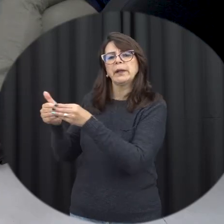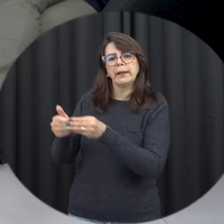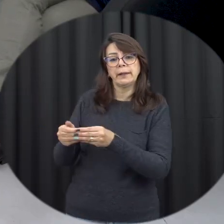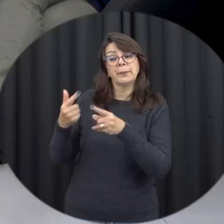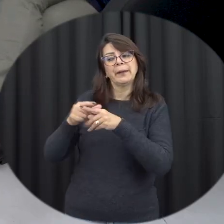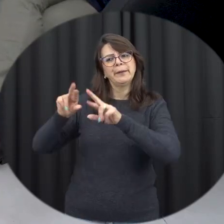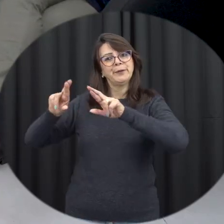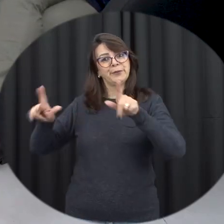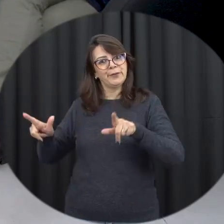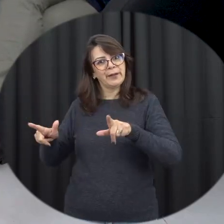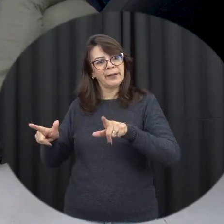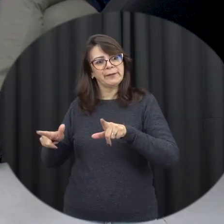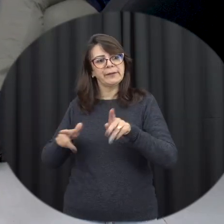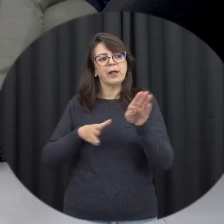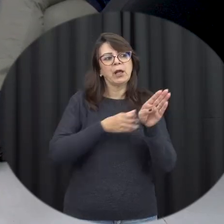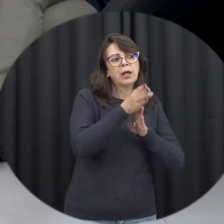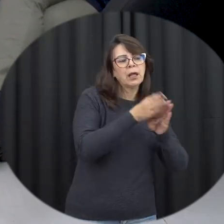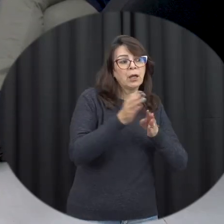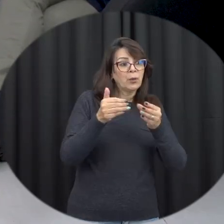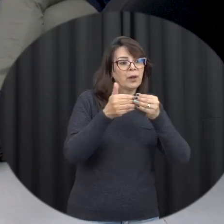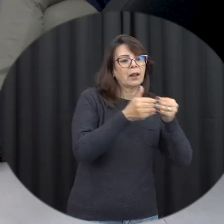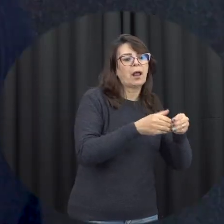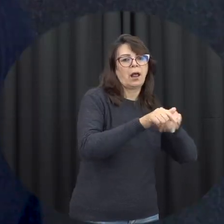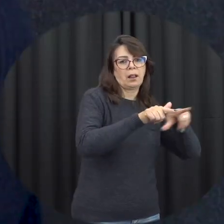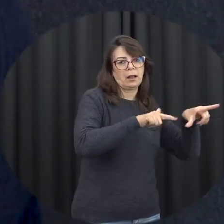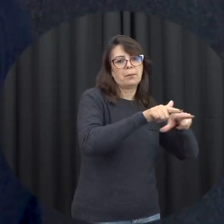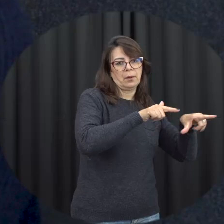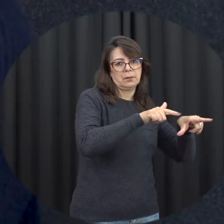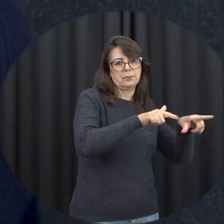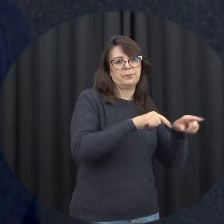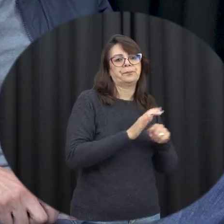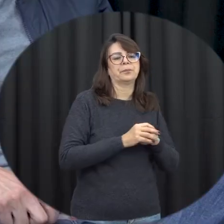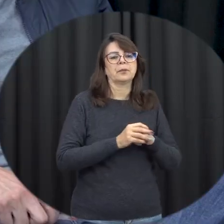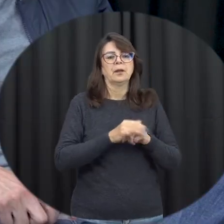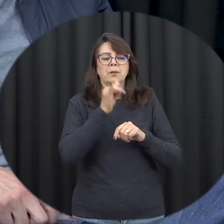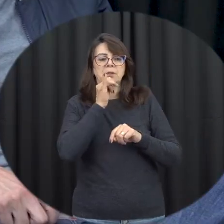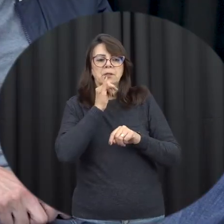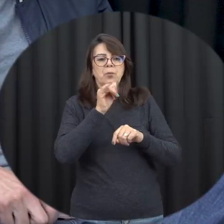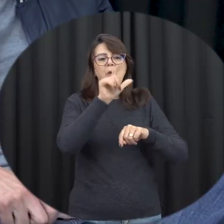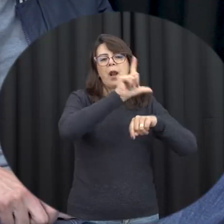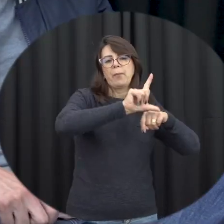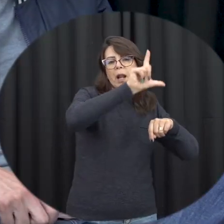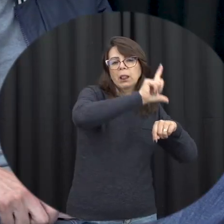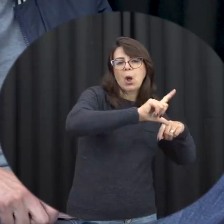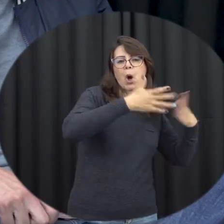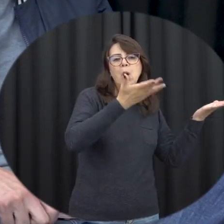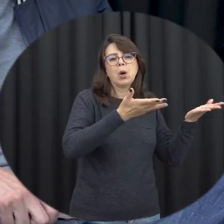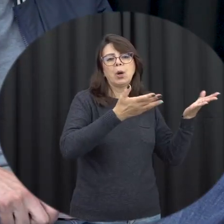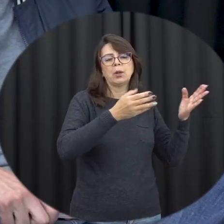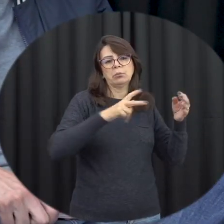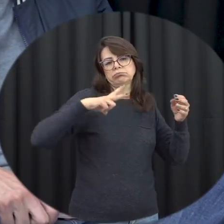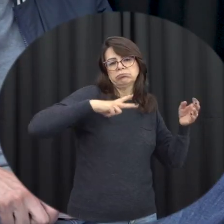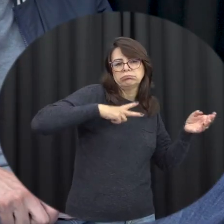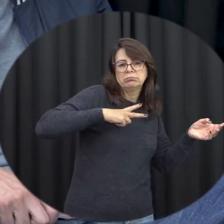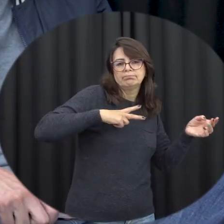acredito que seja diferente, né? Você orientar um trabalho para um estabelecimento de saúde, uma UBS pública ou um